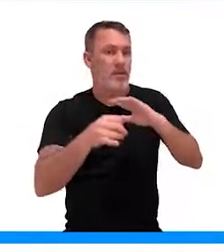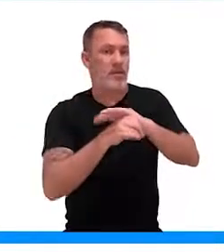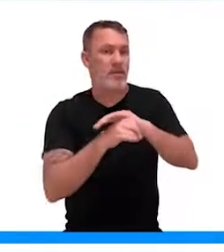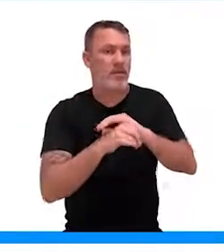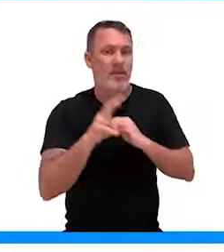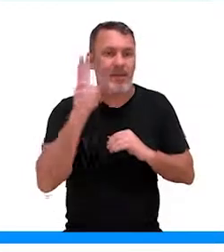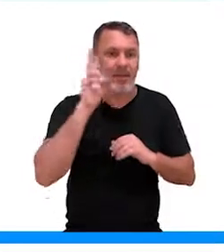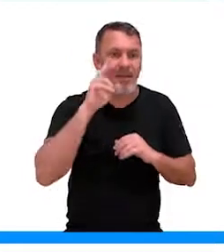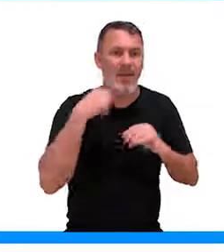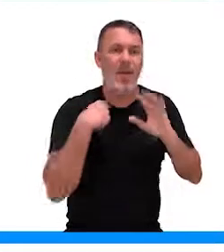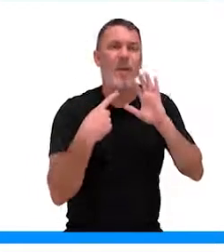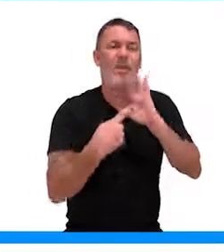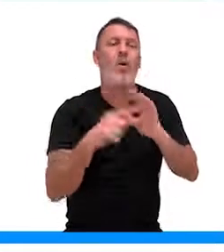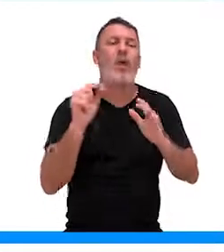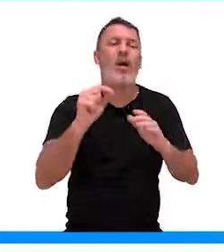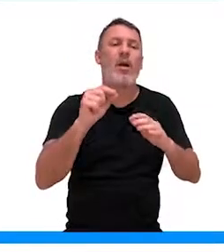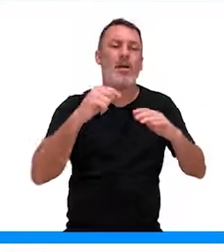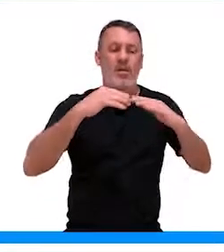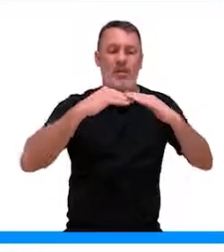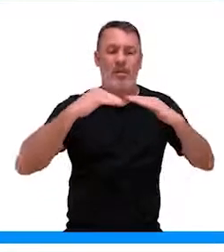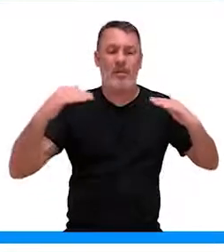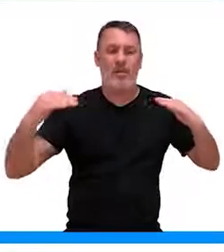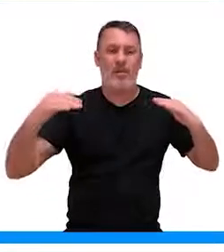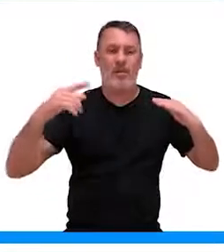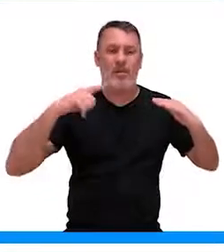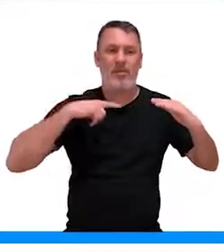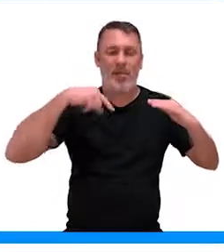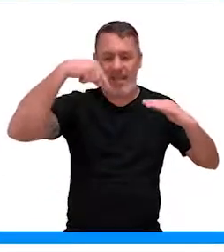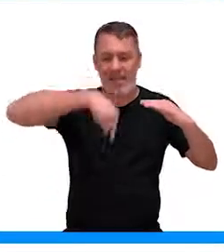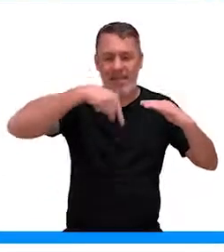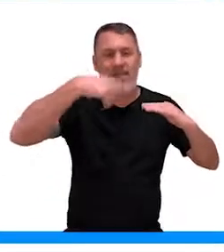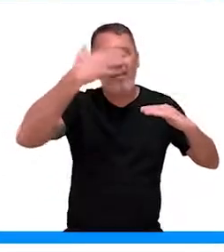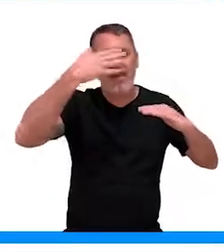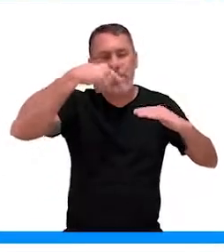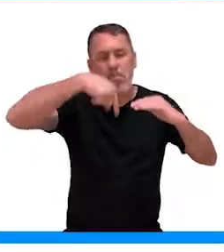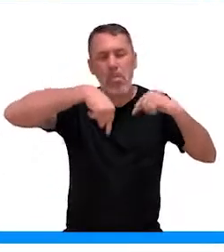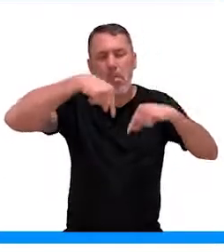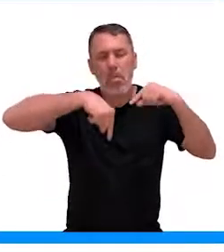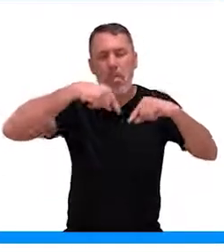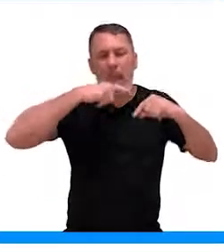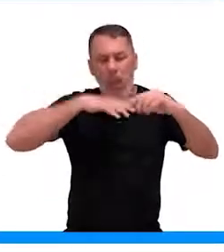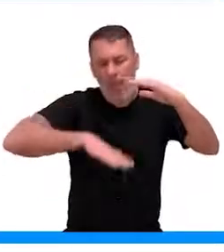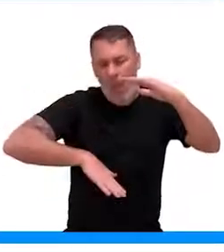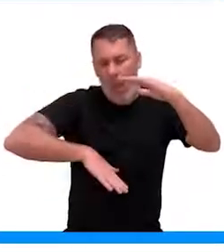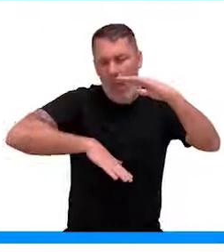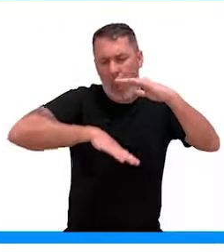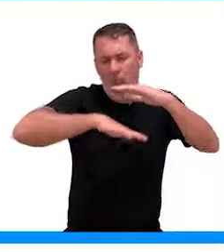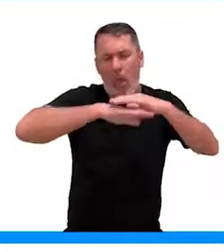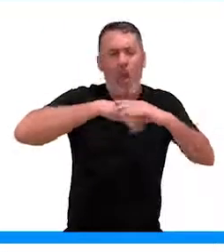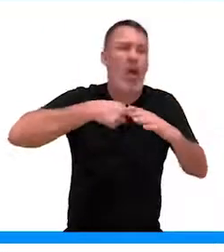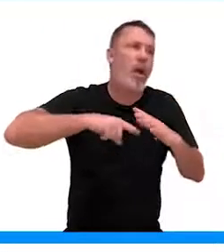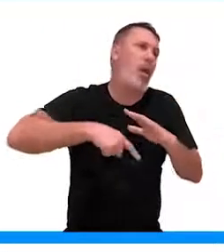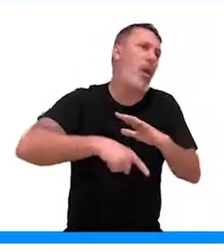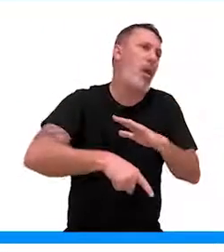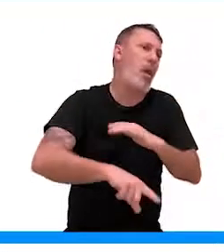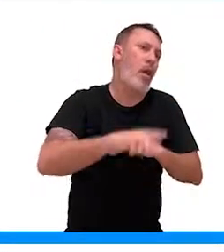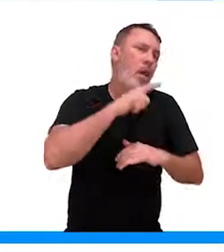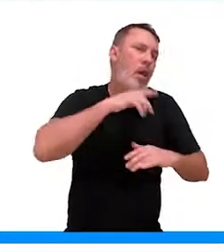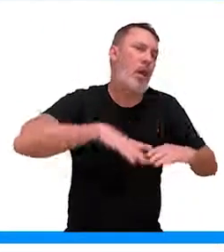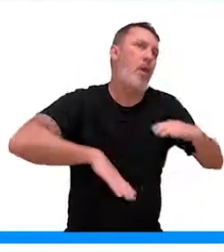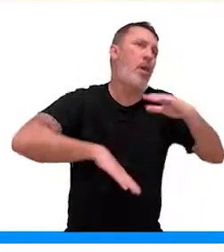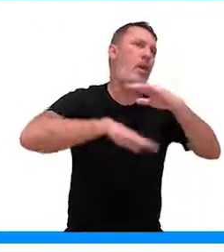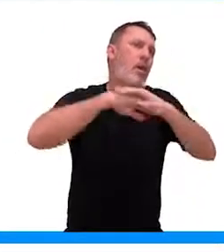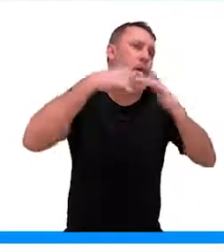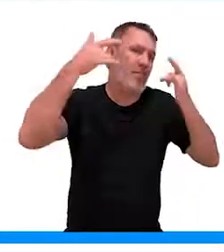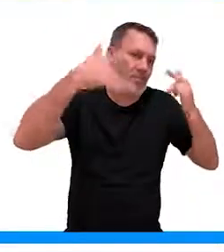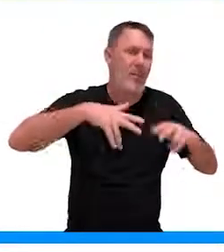Lembra aquela parte que nós mostramos ali de aquífero cativo, fechado? Que aquela parte ali detém um volume absurdo, contém um volume absurdo de